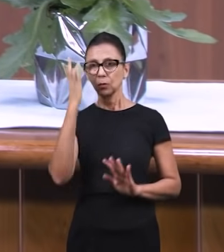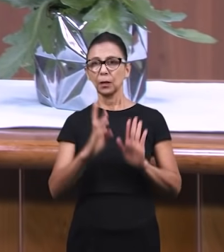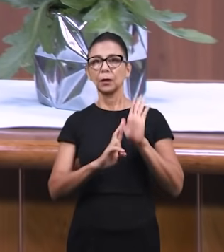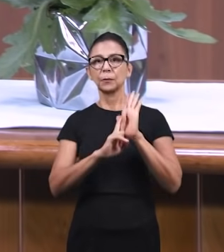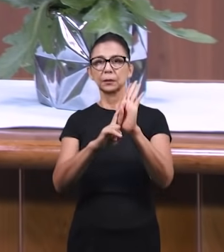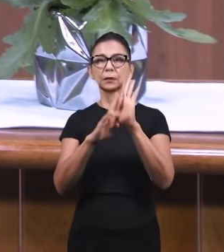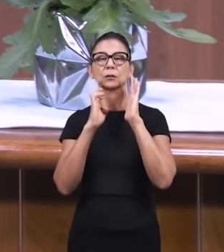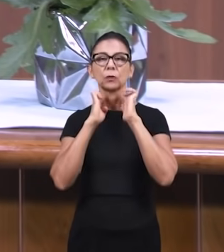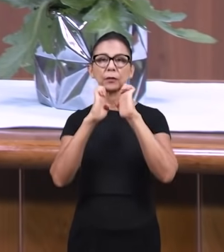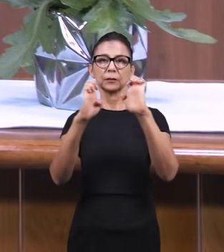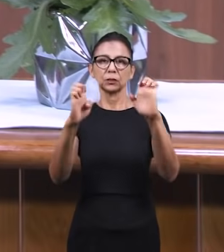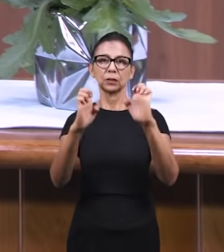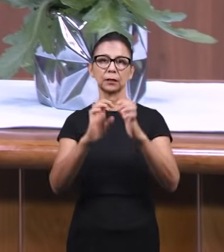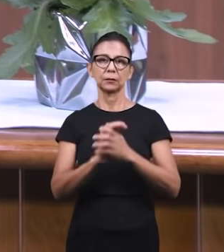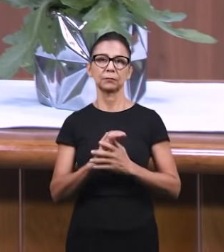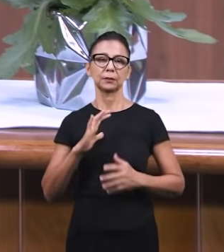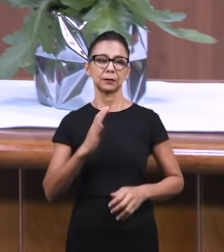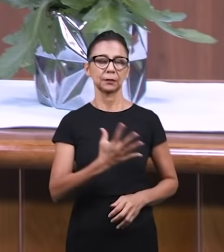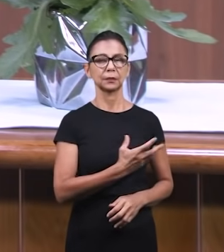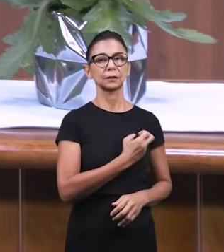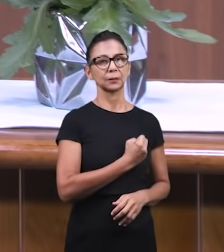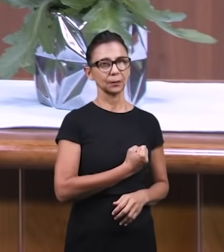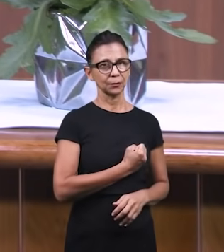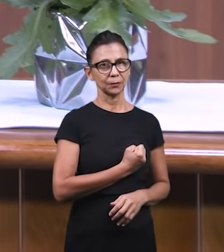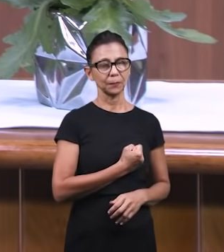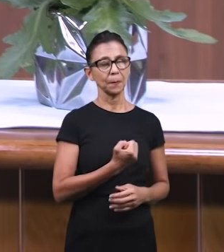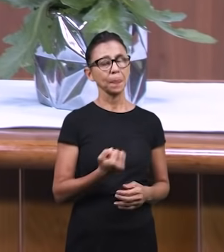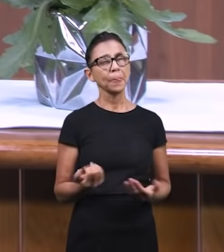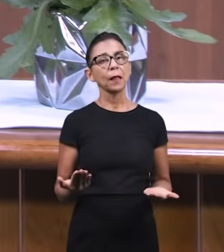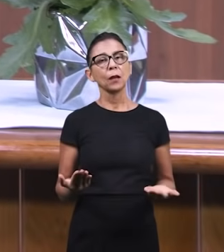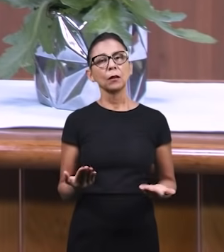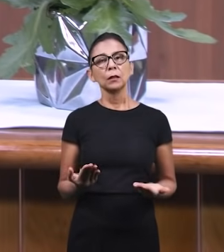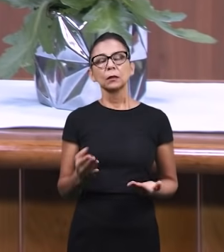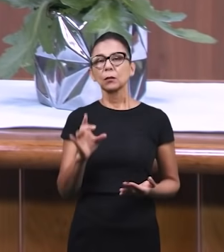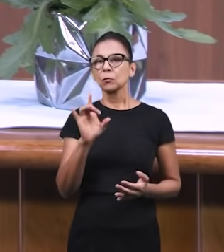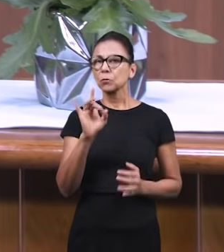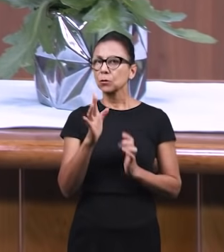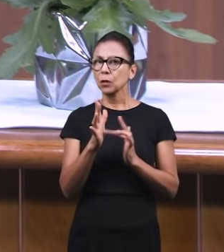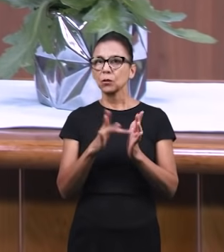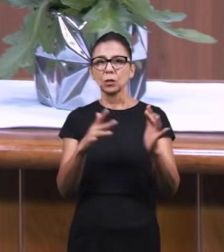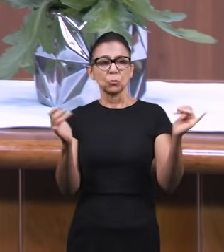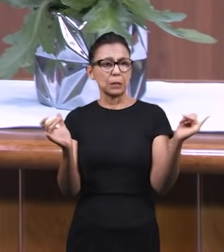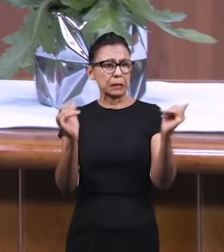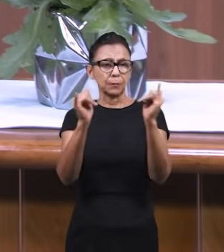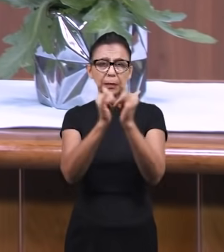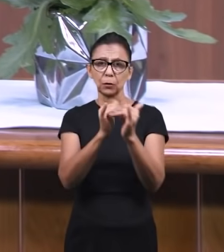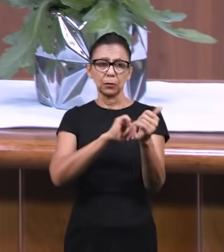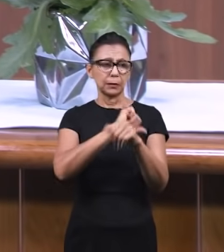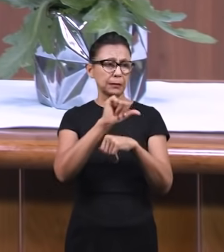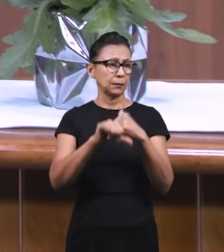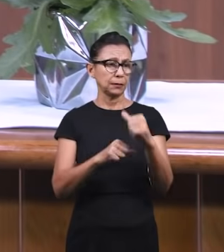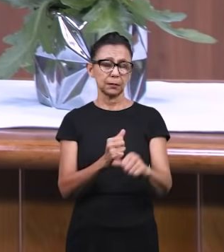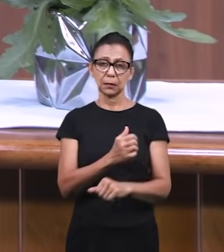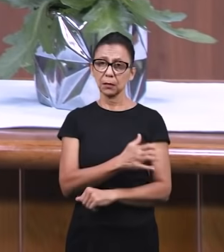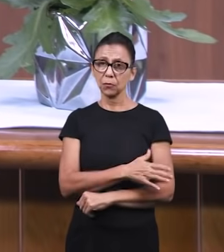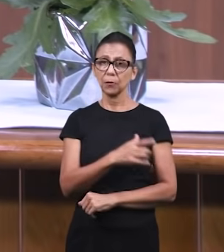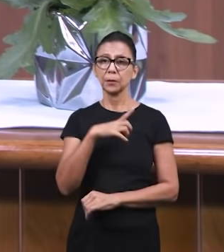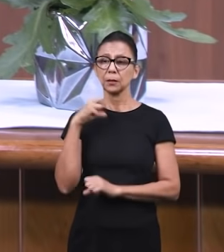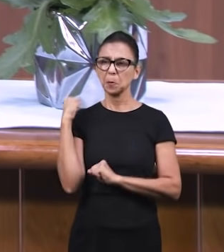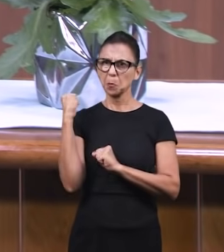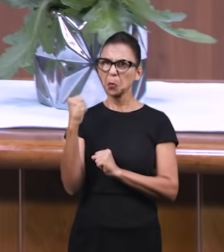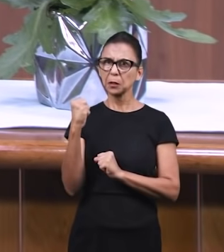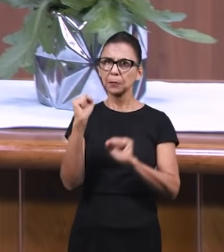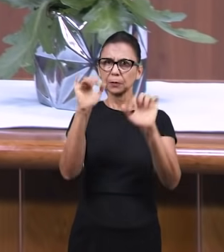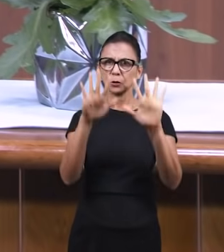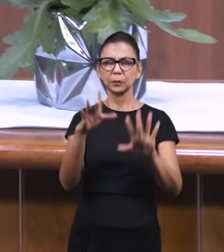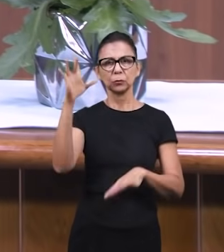fala com você é Jesus. Quem perdoa você é Jesus. Quem transforma a sua vida é Jesus. E quem tem o poder de te abençoar todos os dias é